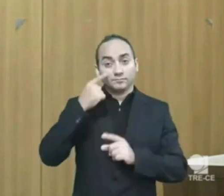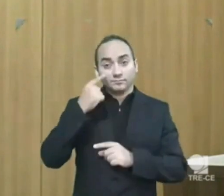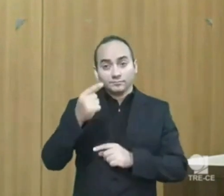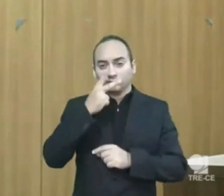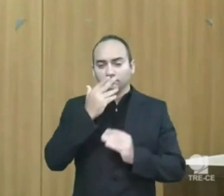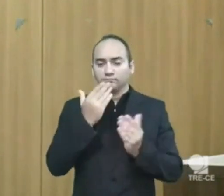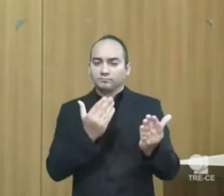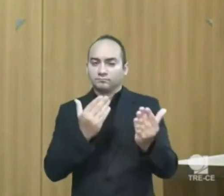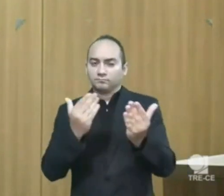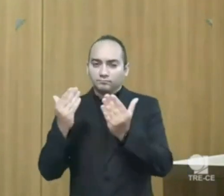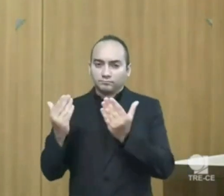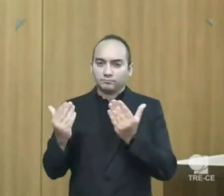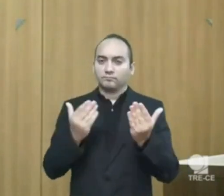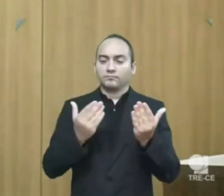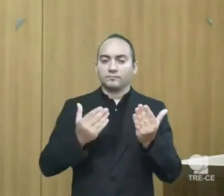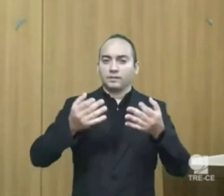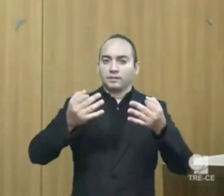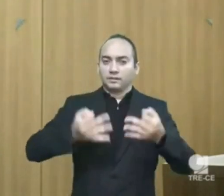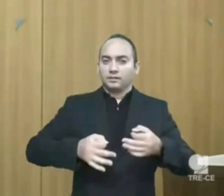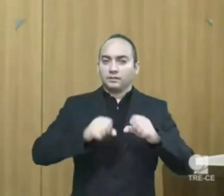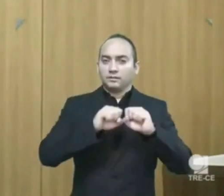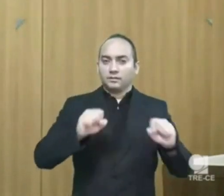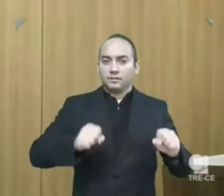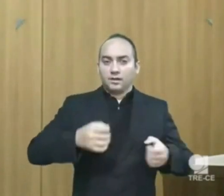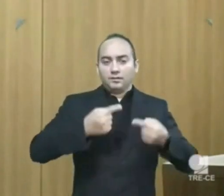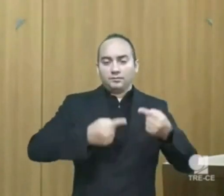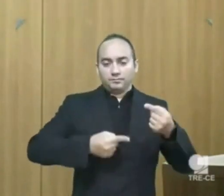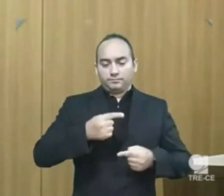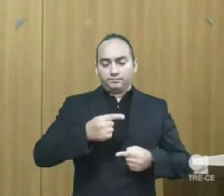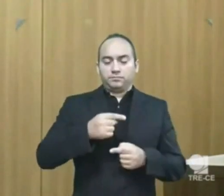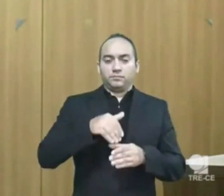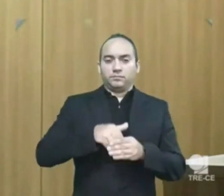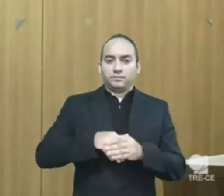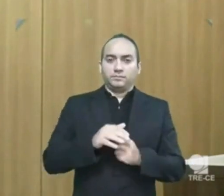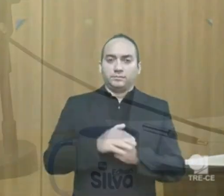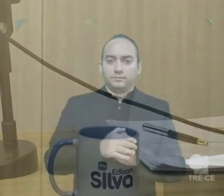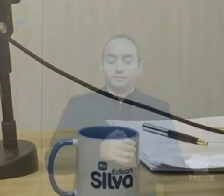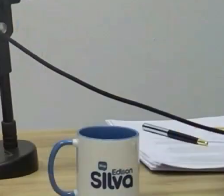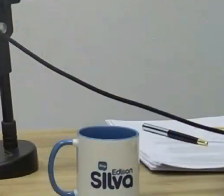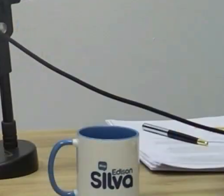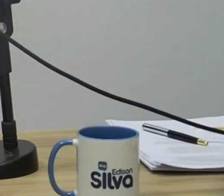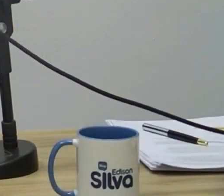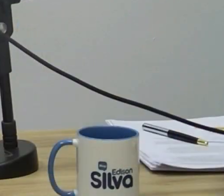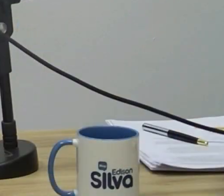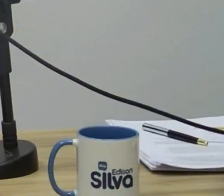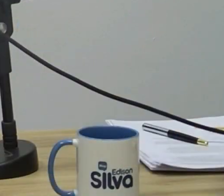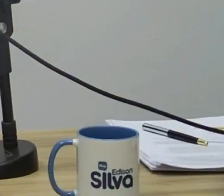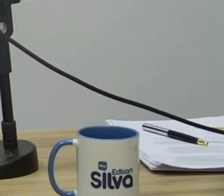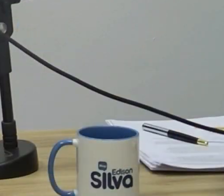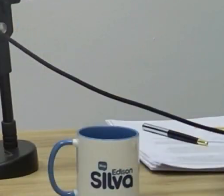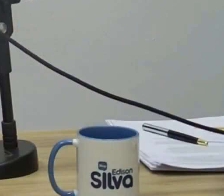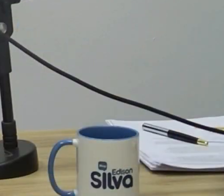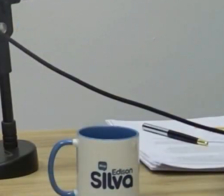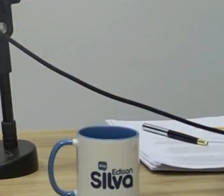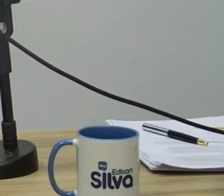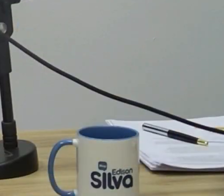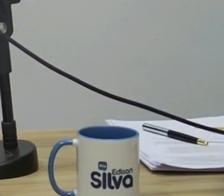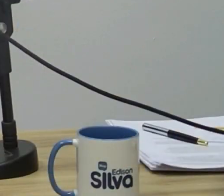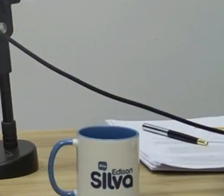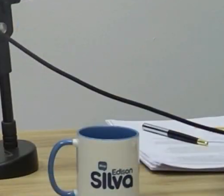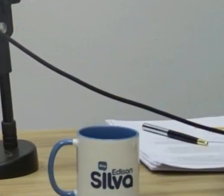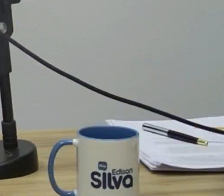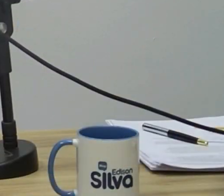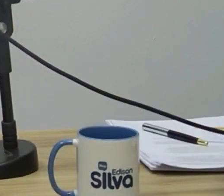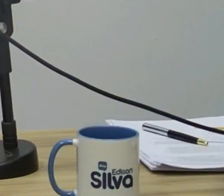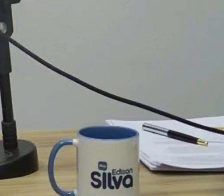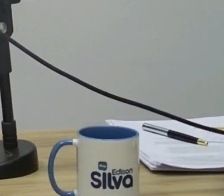de questionar a legitimidade do sistema judicial eleitoral. Bom, especialmente com essa fala do juiz Luciano Maia,